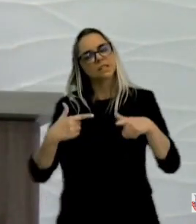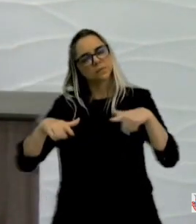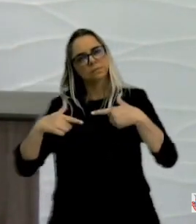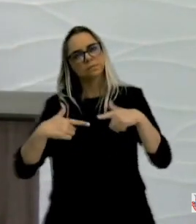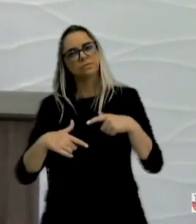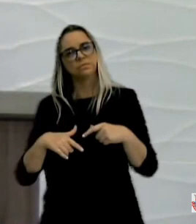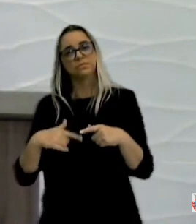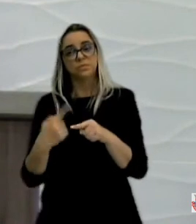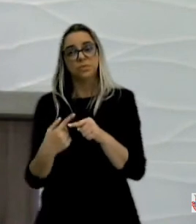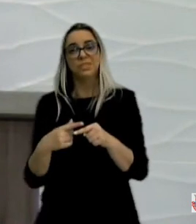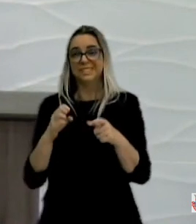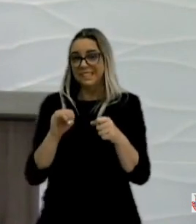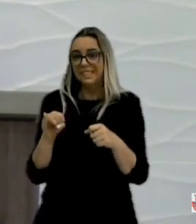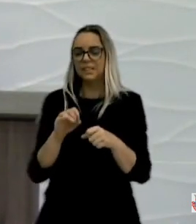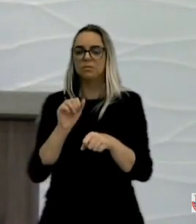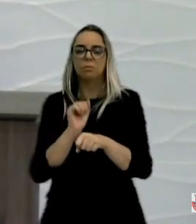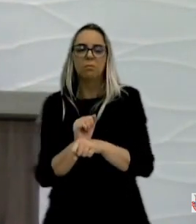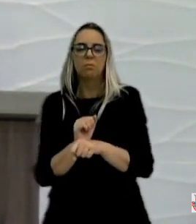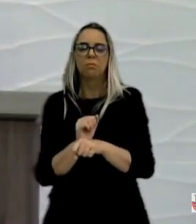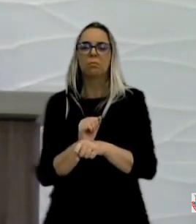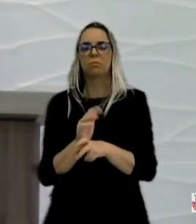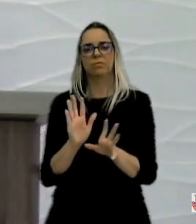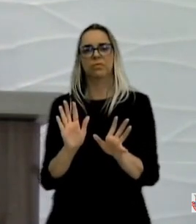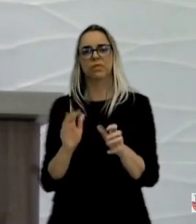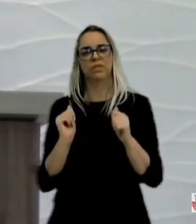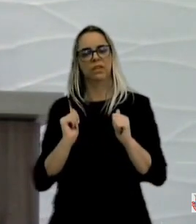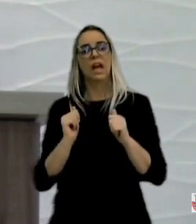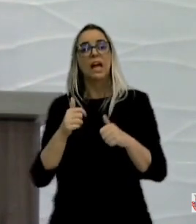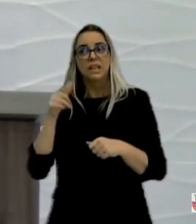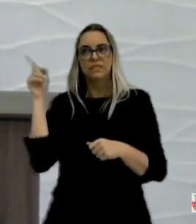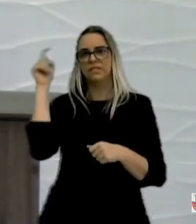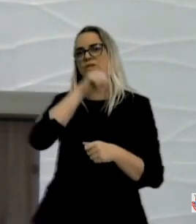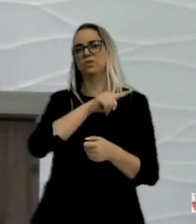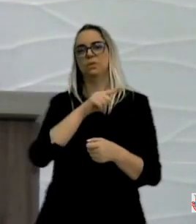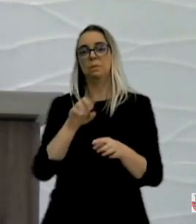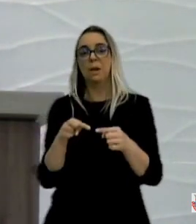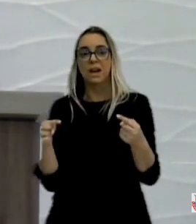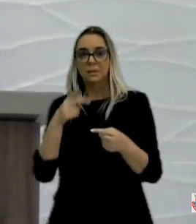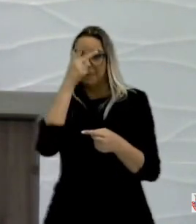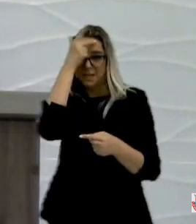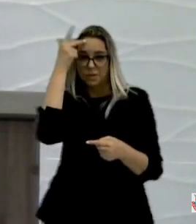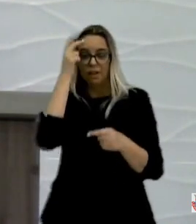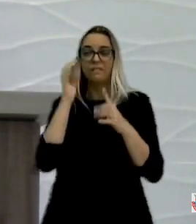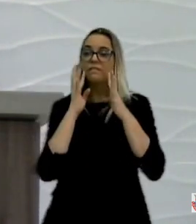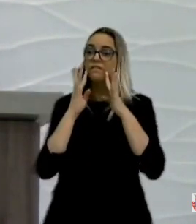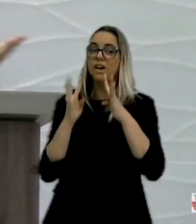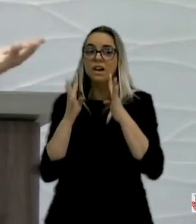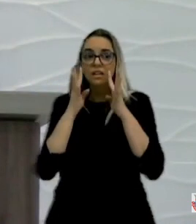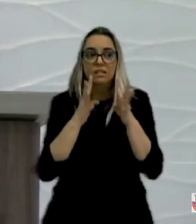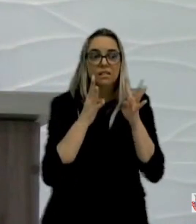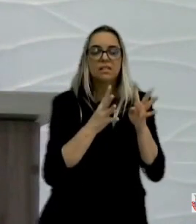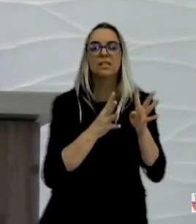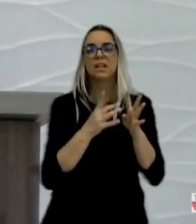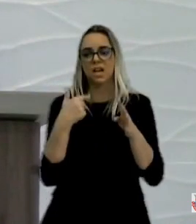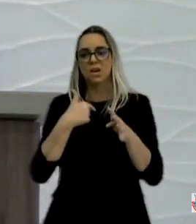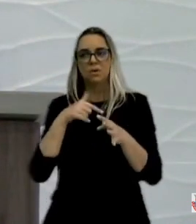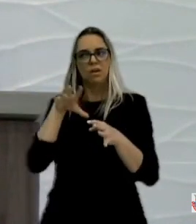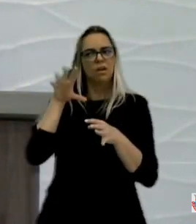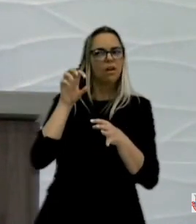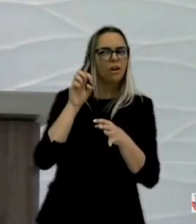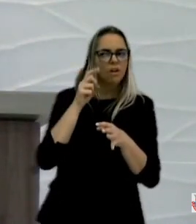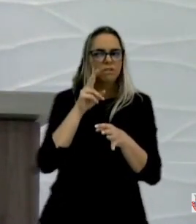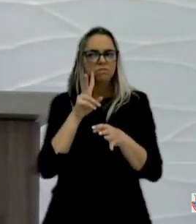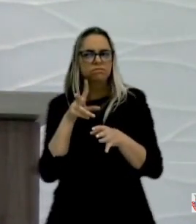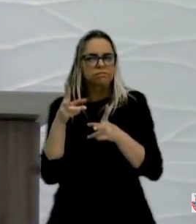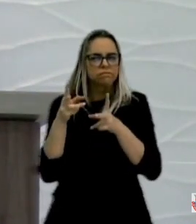mais difícil ainda. Mas o bom é que as pessoas veem. E às vezes a gente, eu escuto aqui, às vezes, colegas vereadores, a